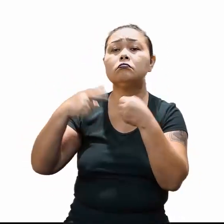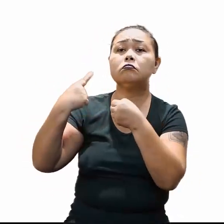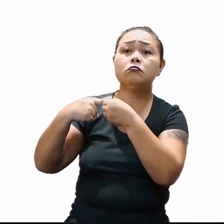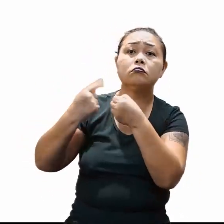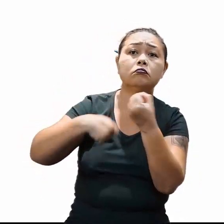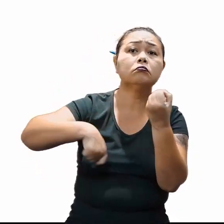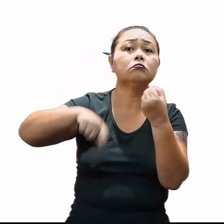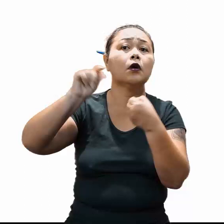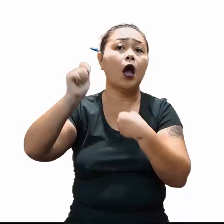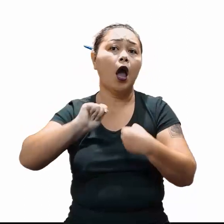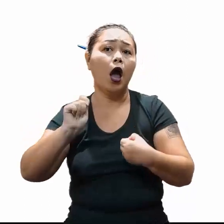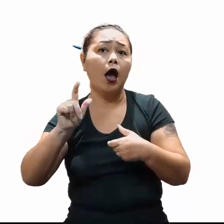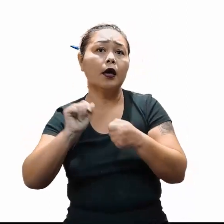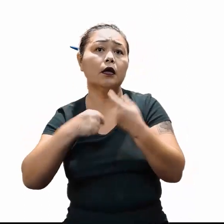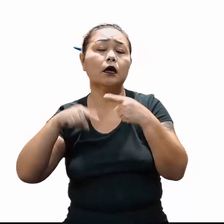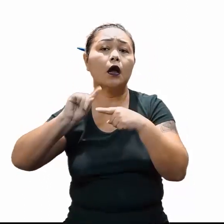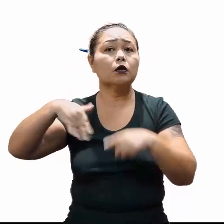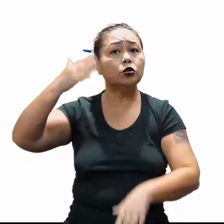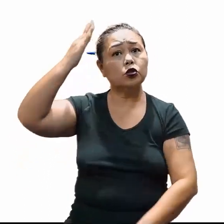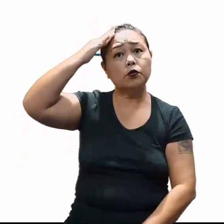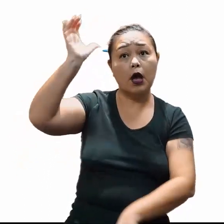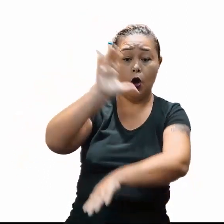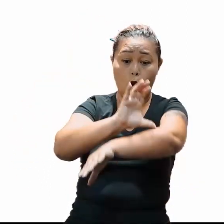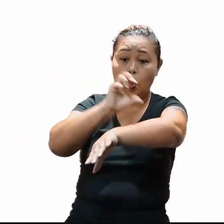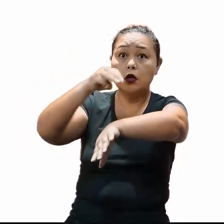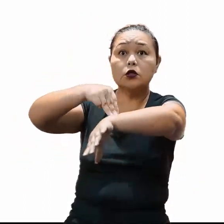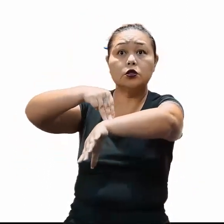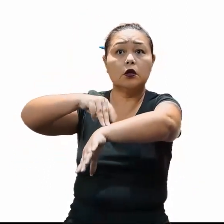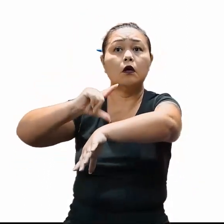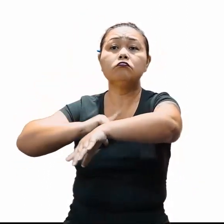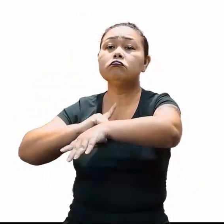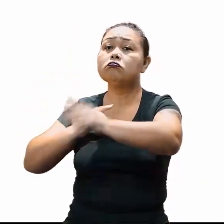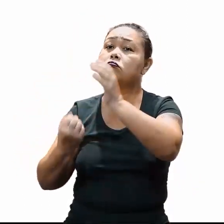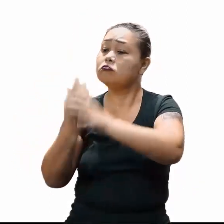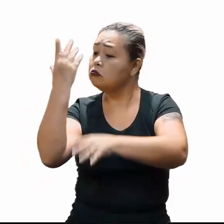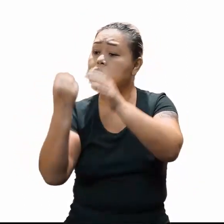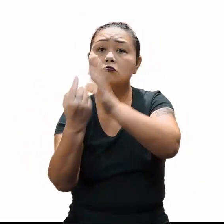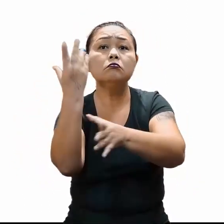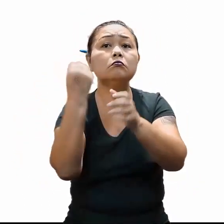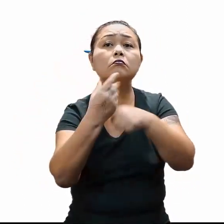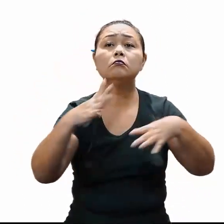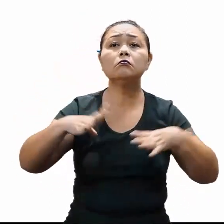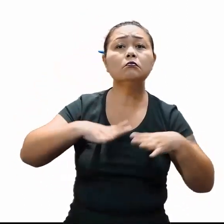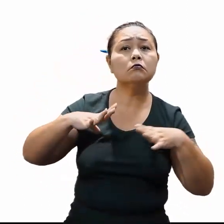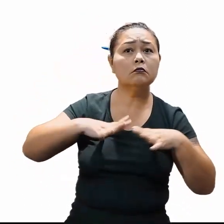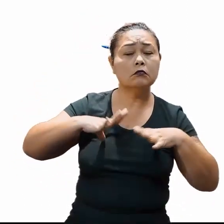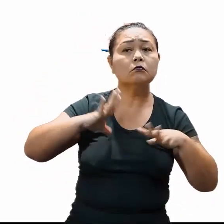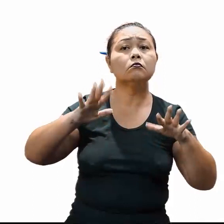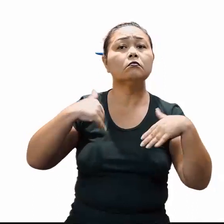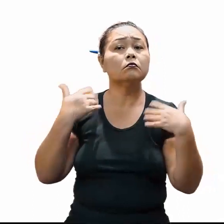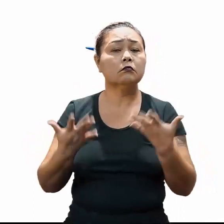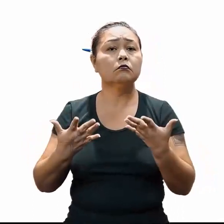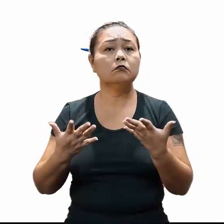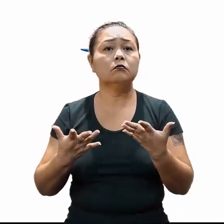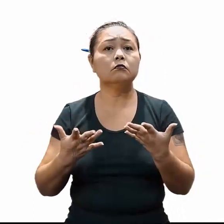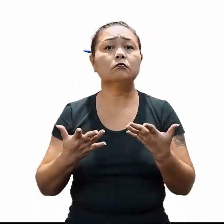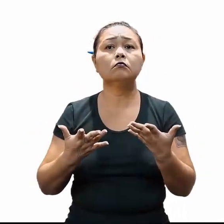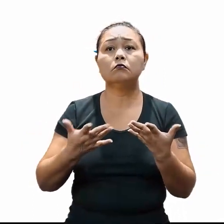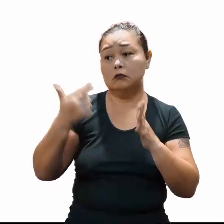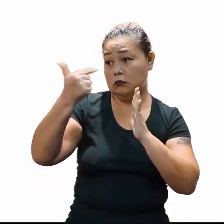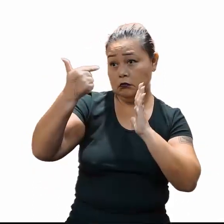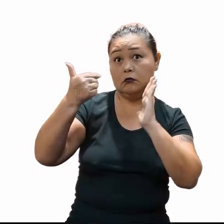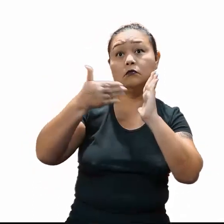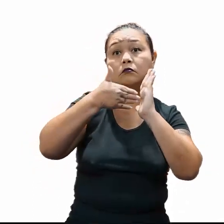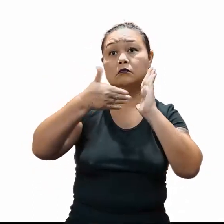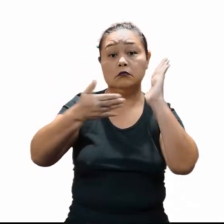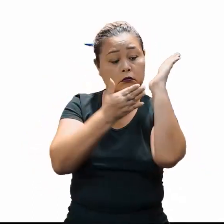Paraná e Costa Marques, que eles já vão estar aparecendo aí no segundo ciclo da borracha. Inclusive ali no segundo ciclo